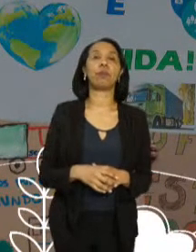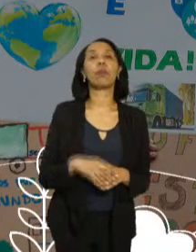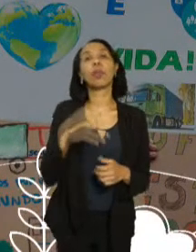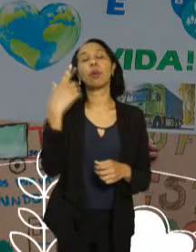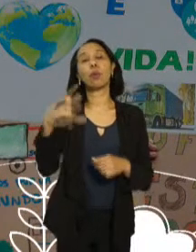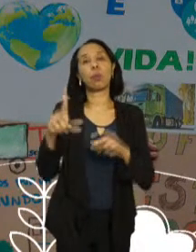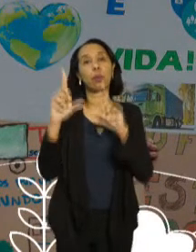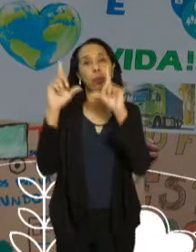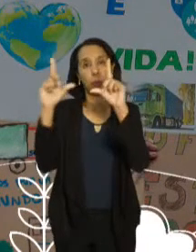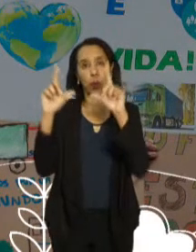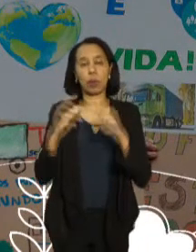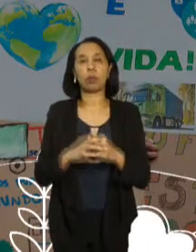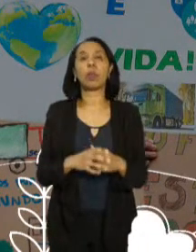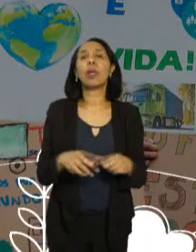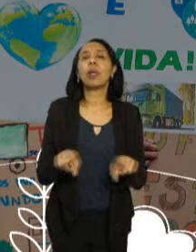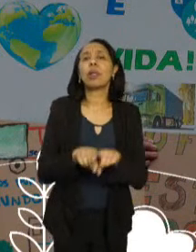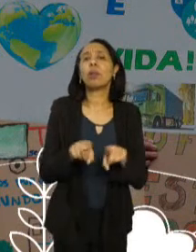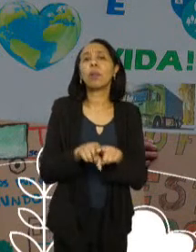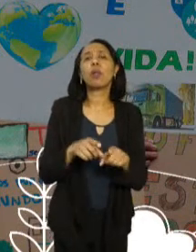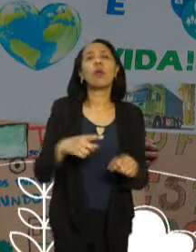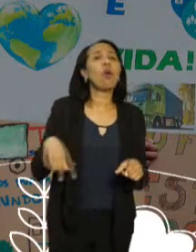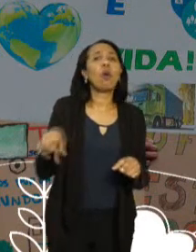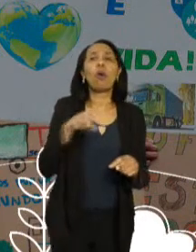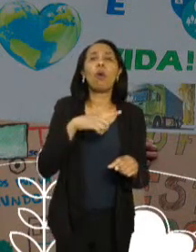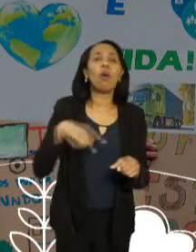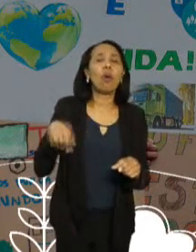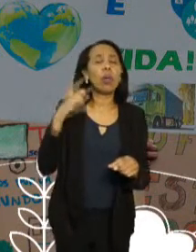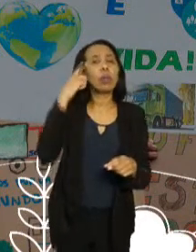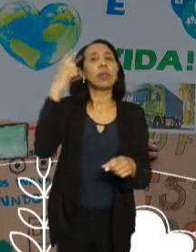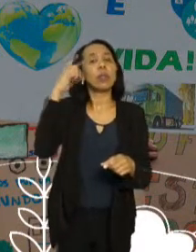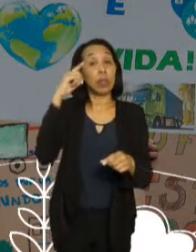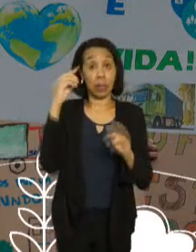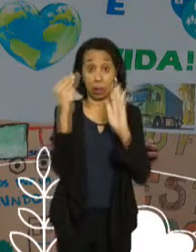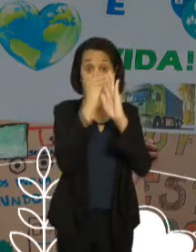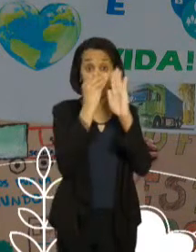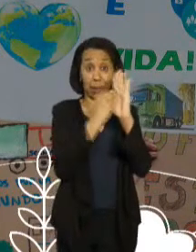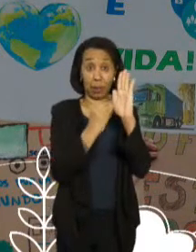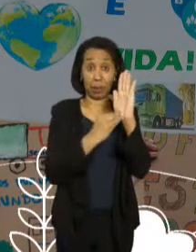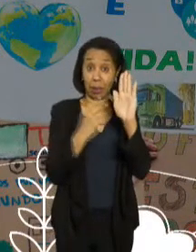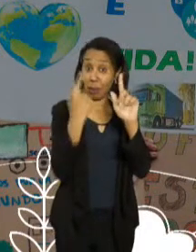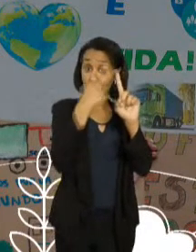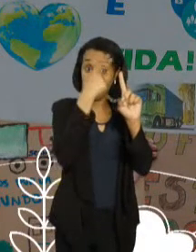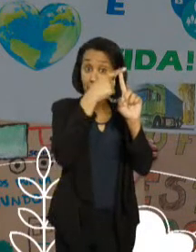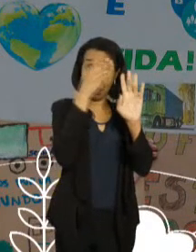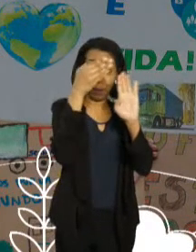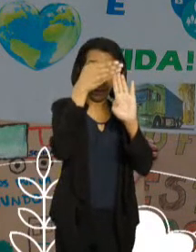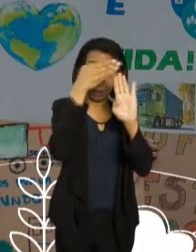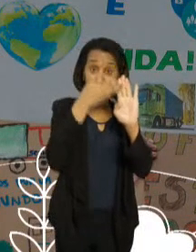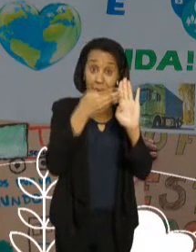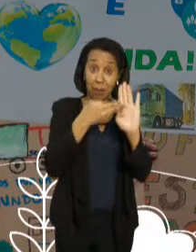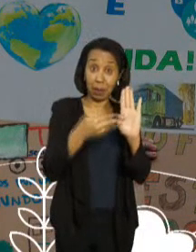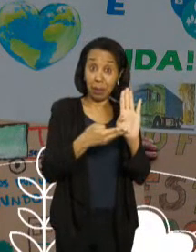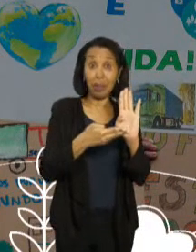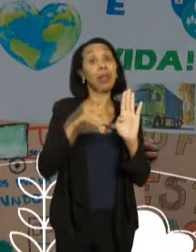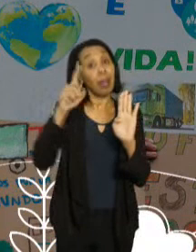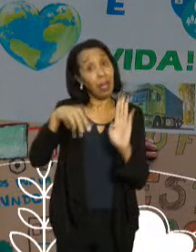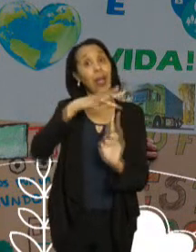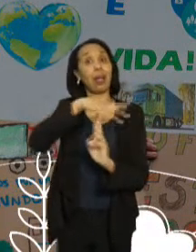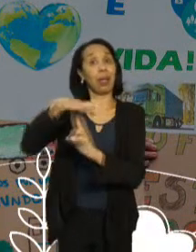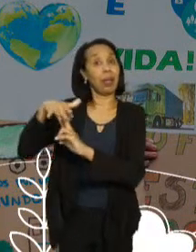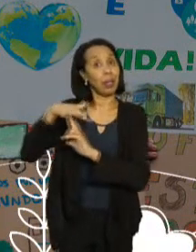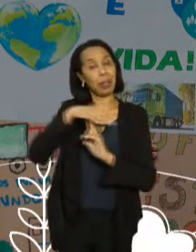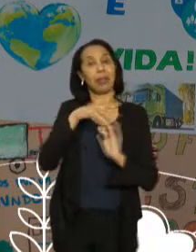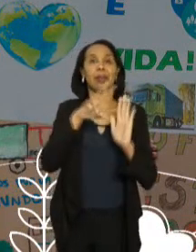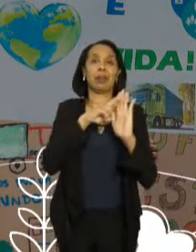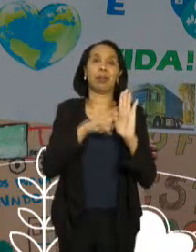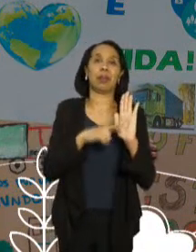Com isso, nós não sairemos da ordem de prioridades estabelecida na Política Nacional do Meio Ambiente, no sentido de